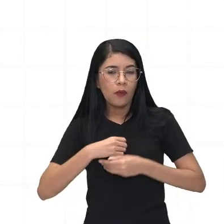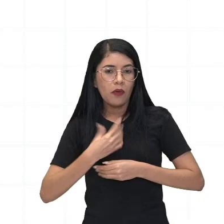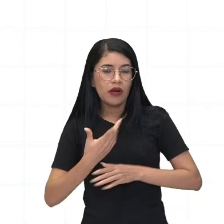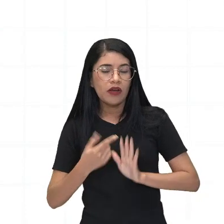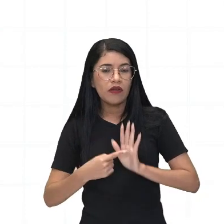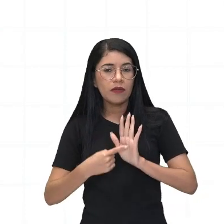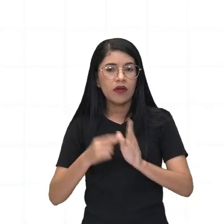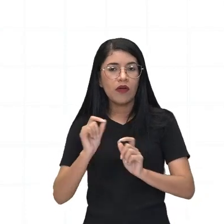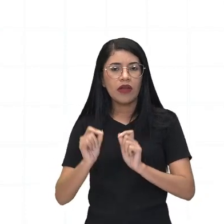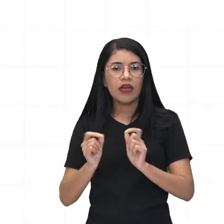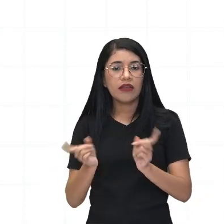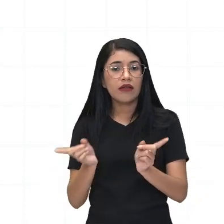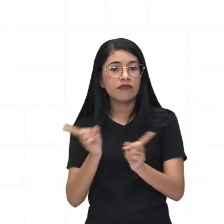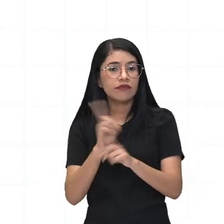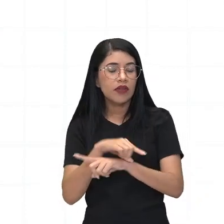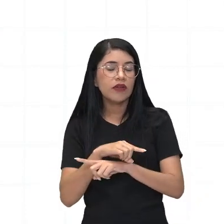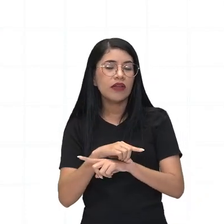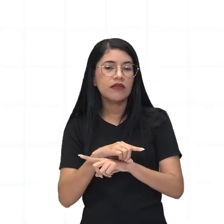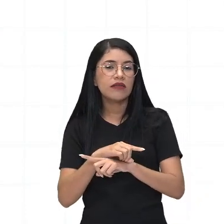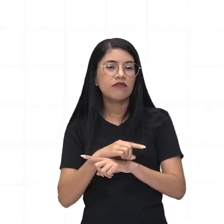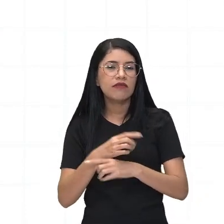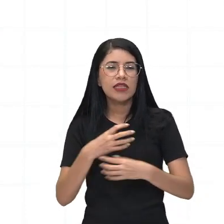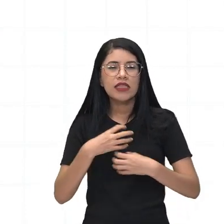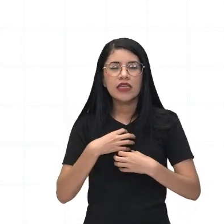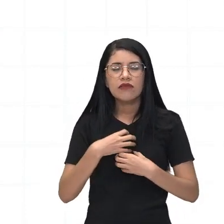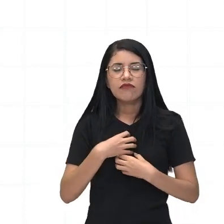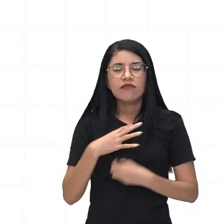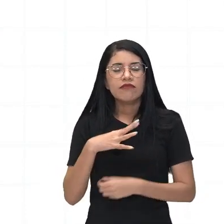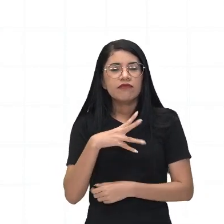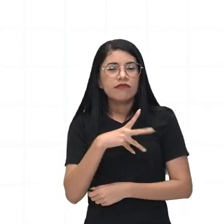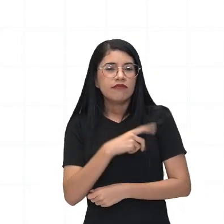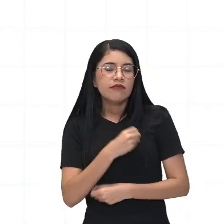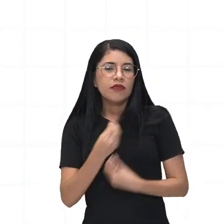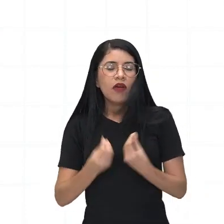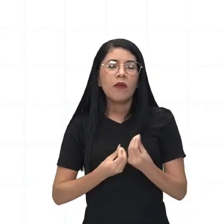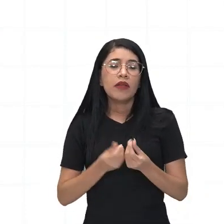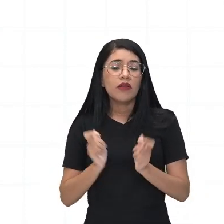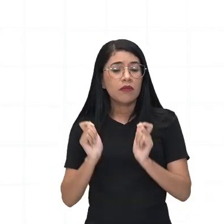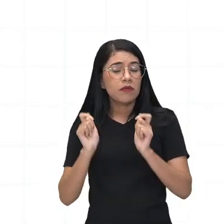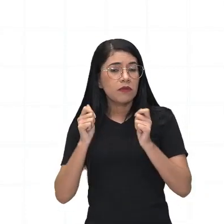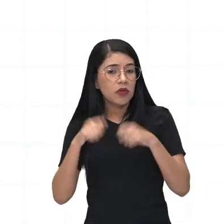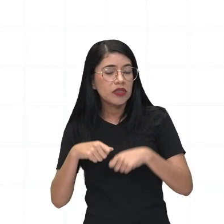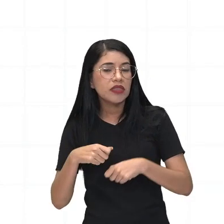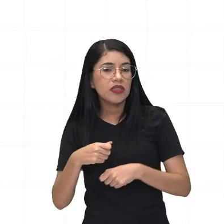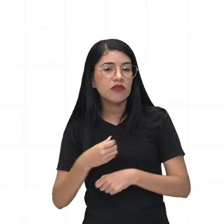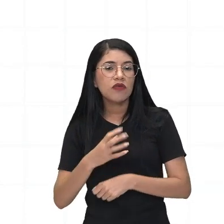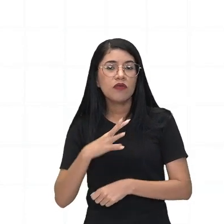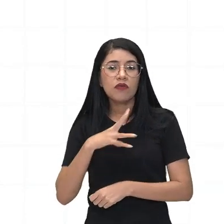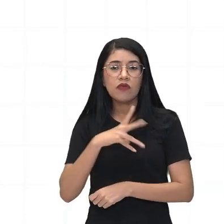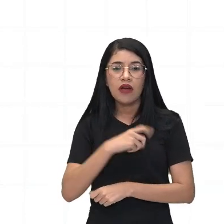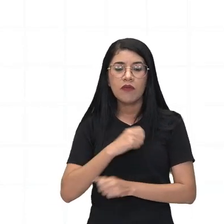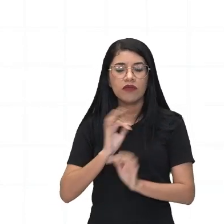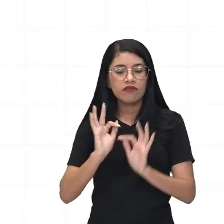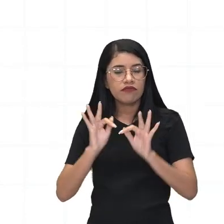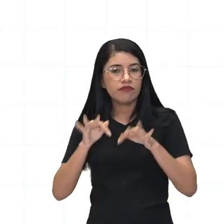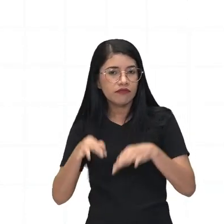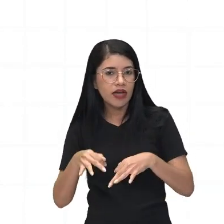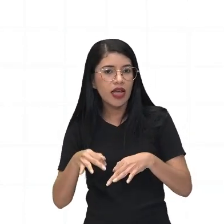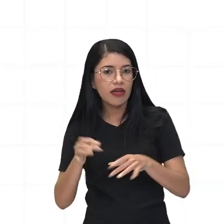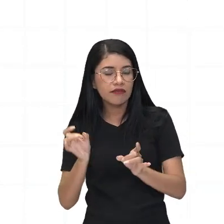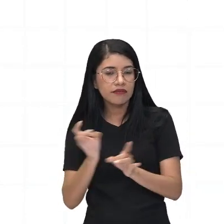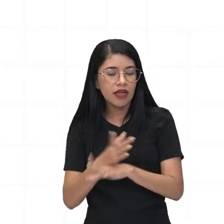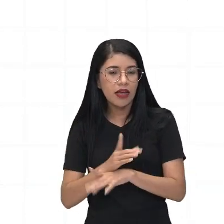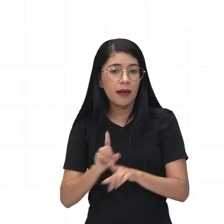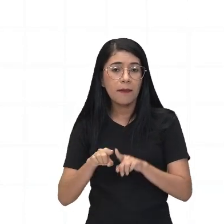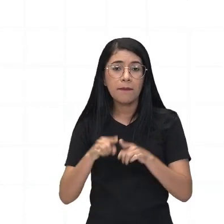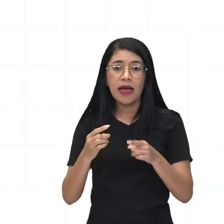a contradição do sentimento amoroso, que para ele, sim, é possível que o amor acabe. Porém,